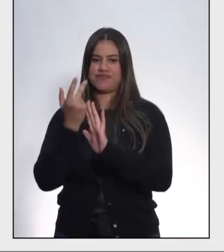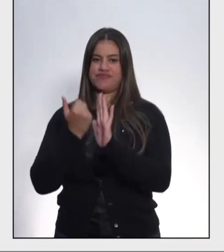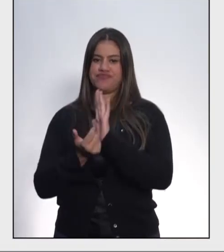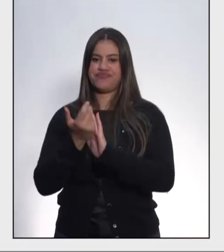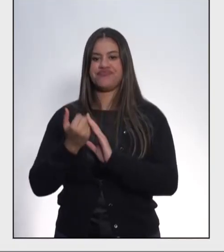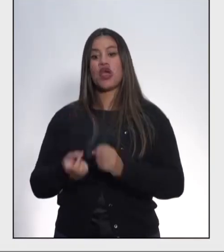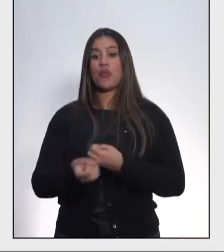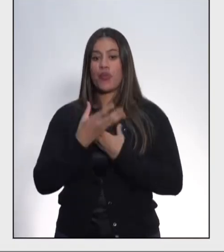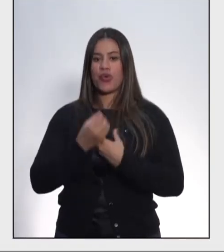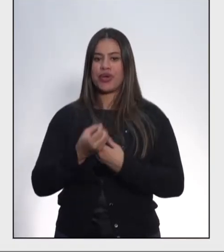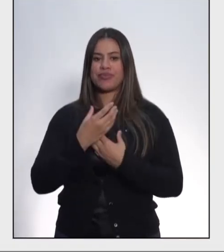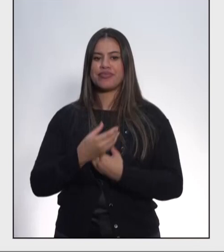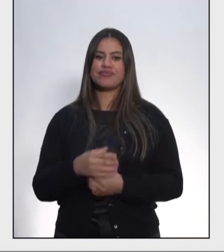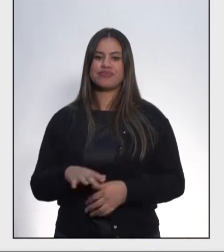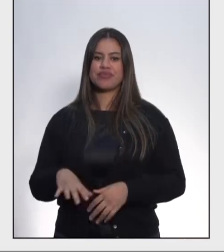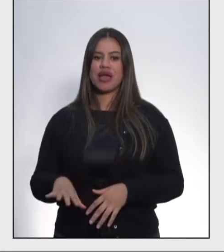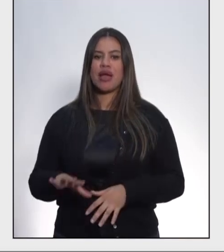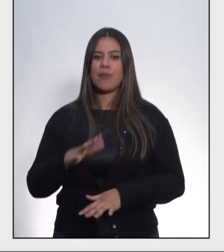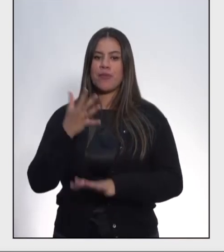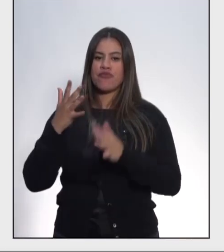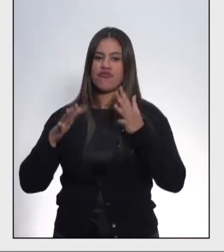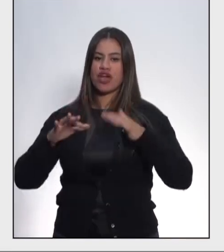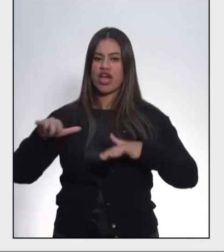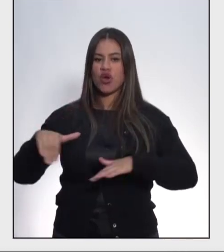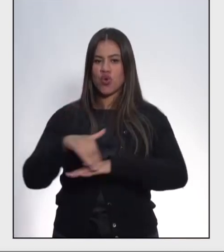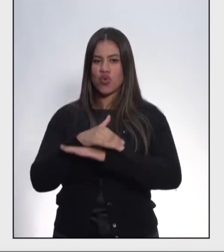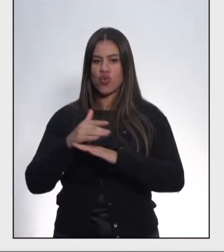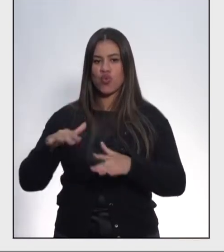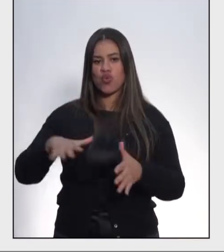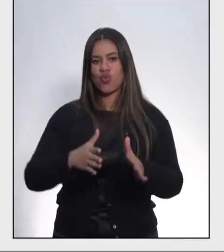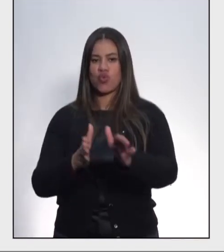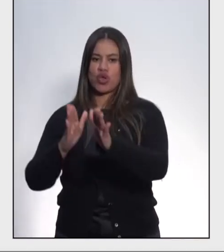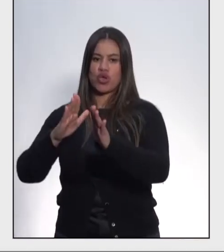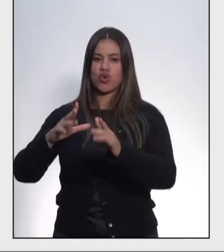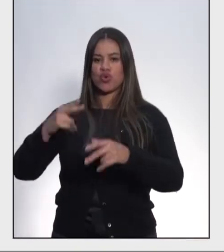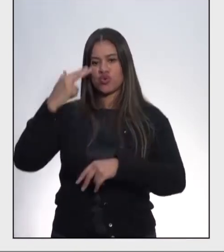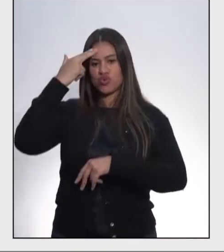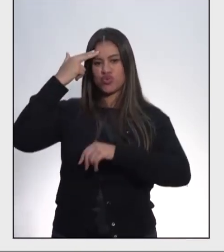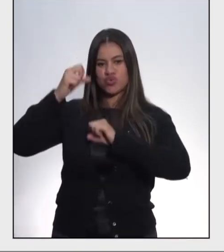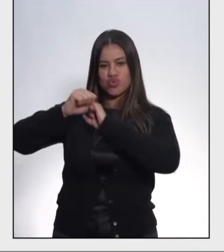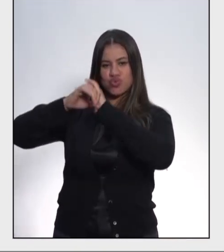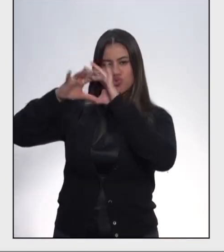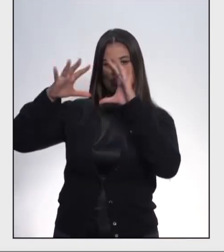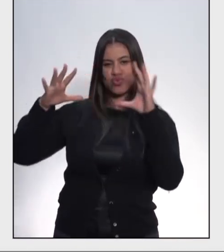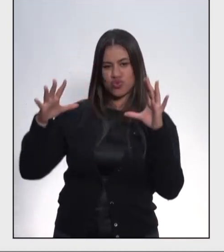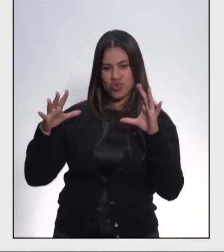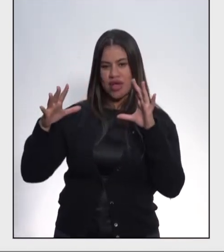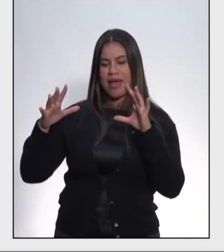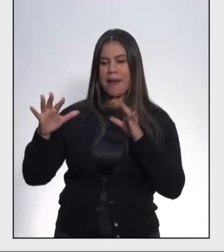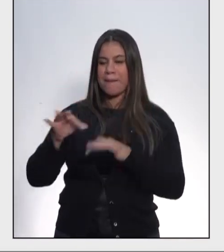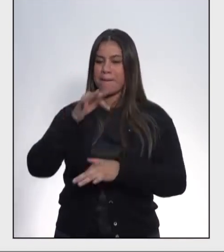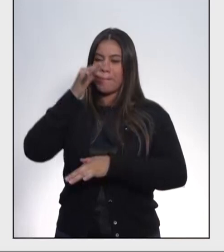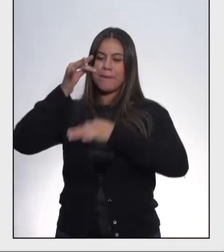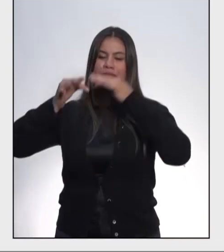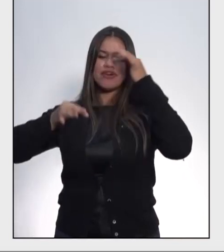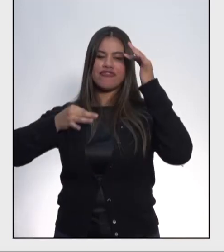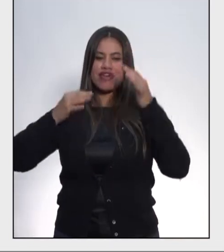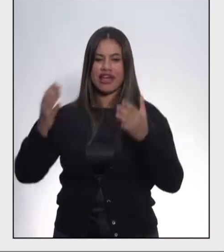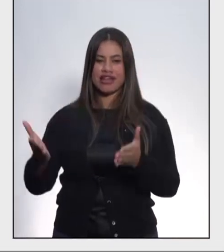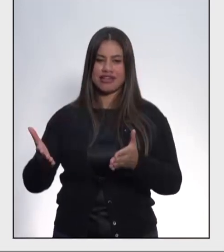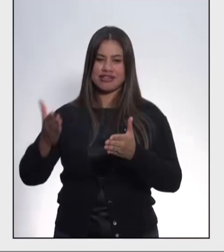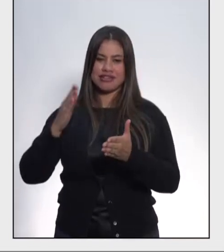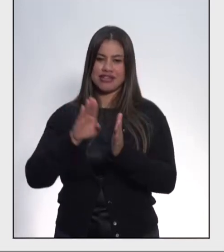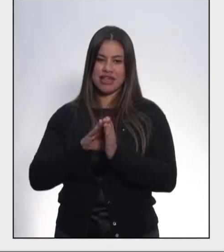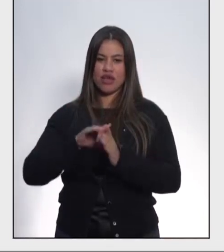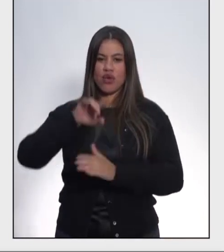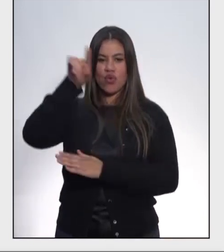poeta gaúcho? Primavera cruza o rio, cruza o sonho que tu sonhas. Na cidade adormecida, primavera vem chegando. Catavento enlouqueceu.